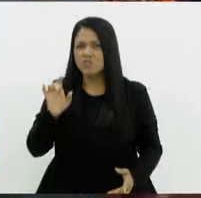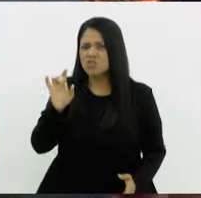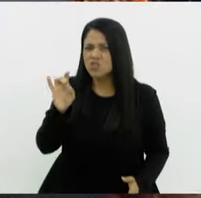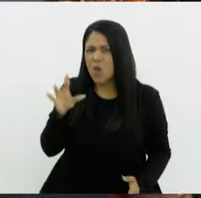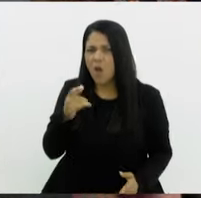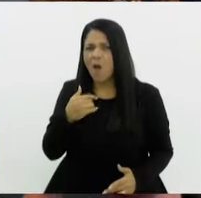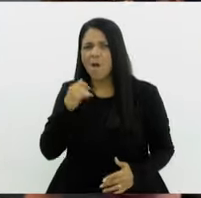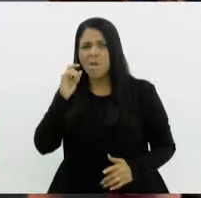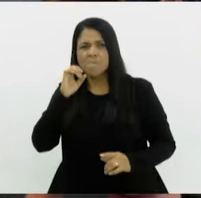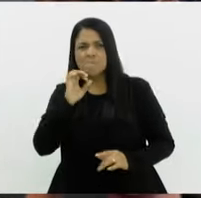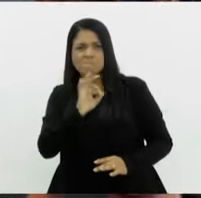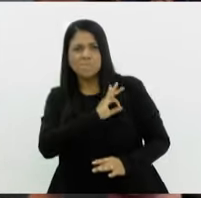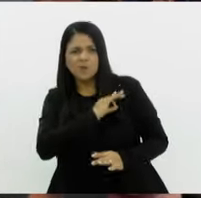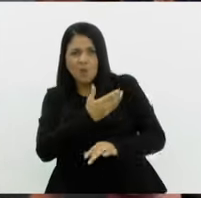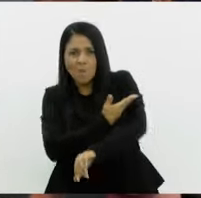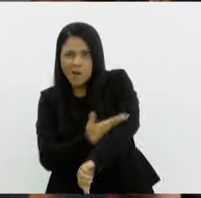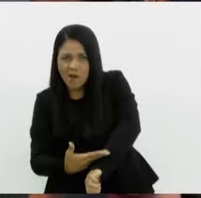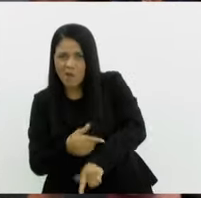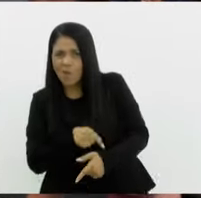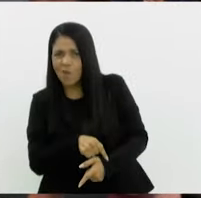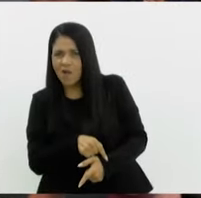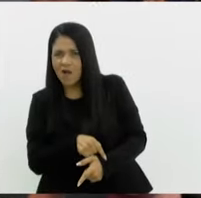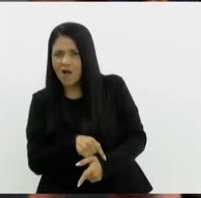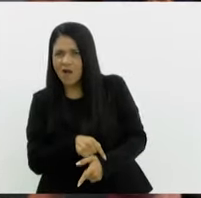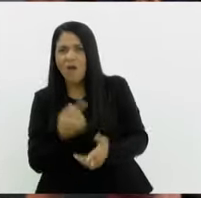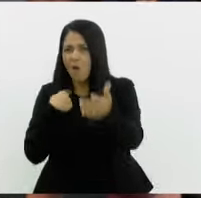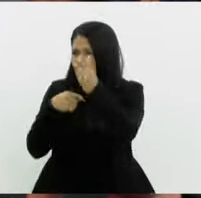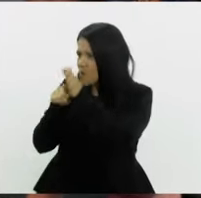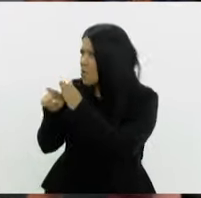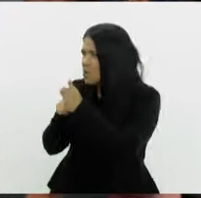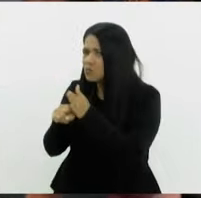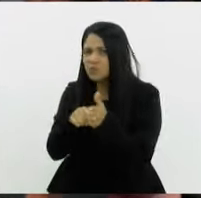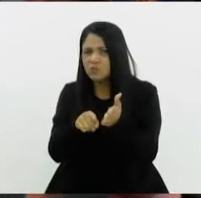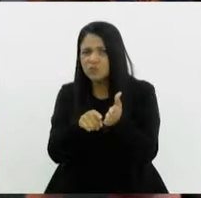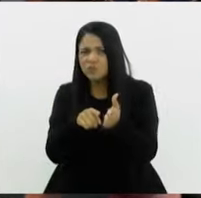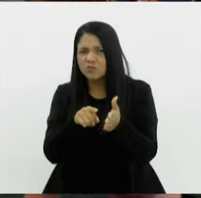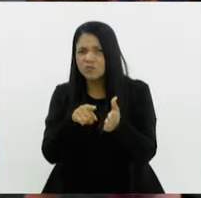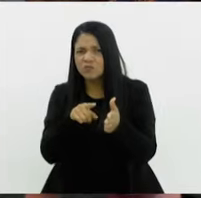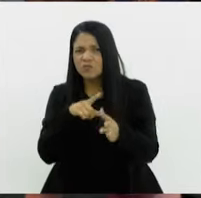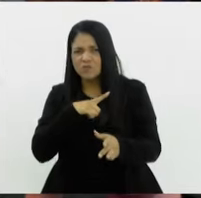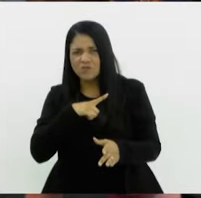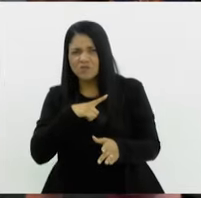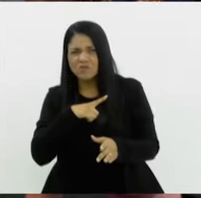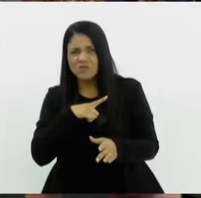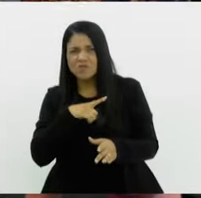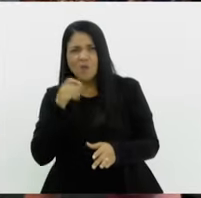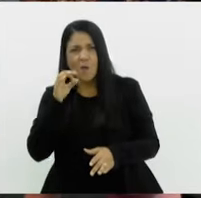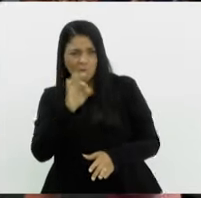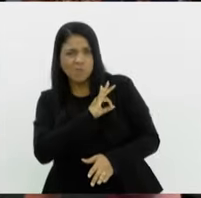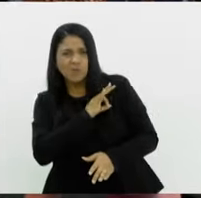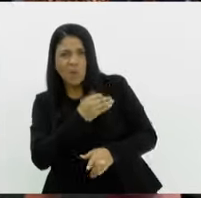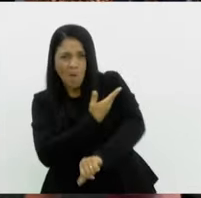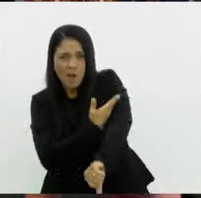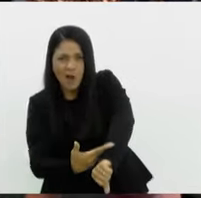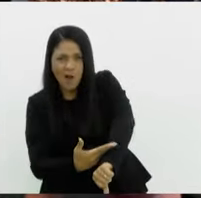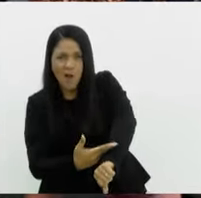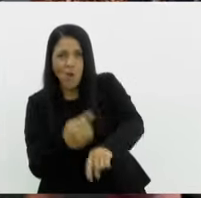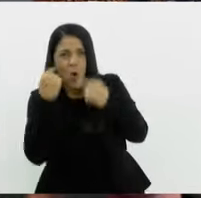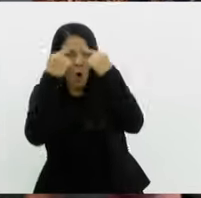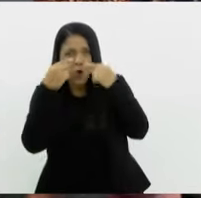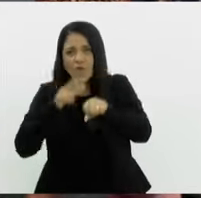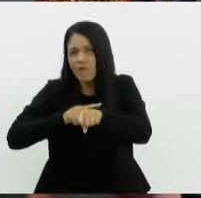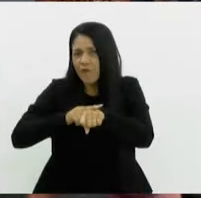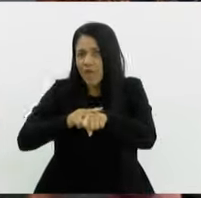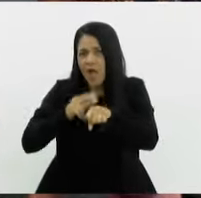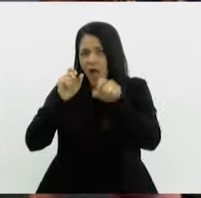branco? Pergunta que eu faço aos nobres parlamentares. Os policiais são branquinhos? Dos olhos verdes,